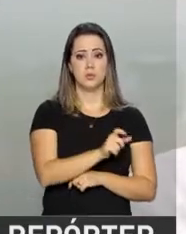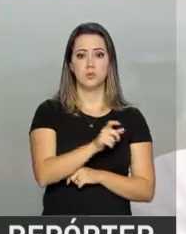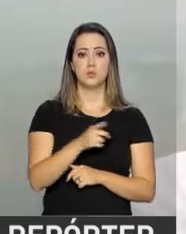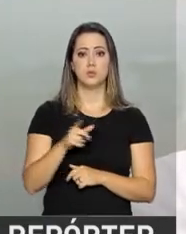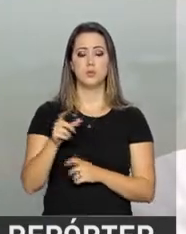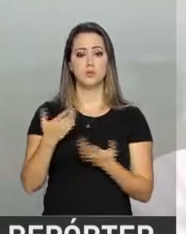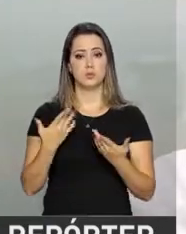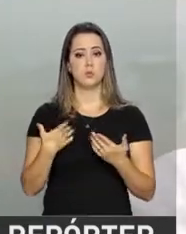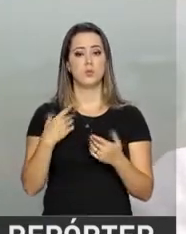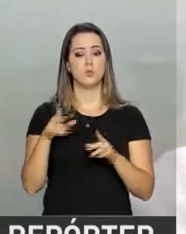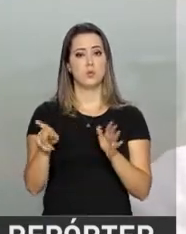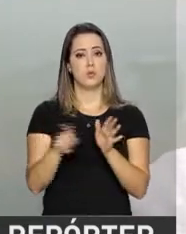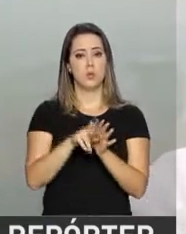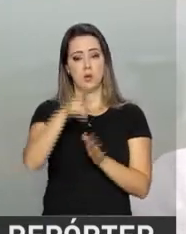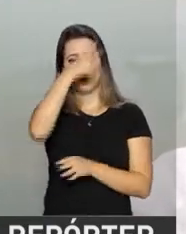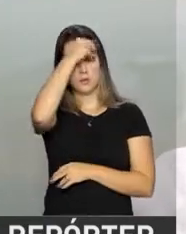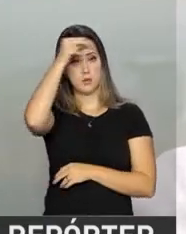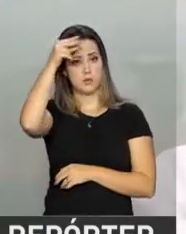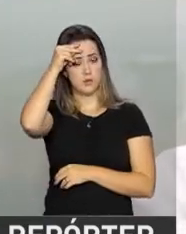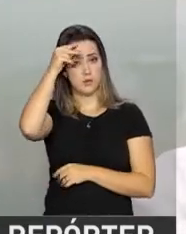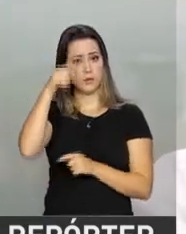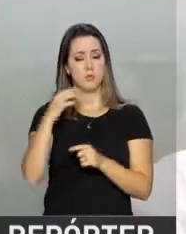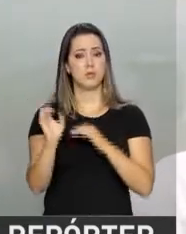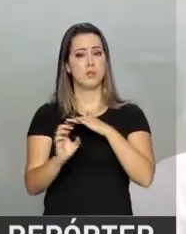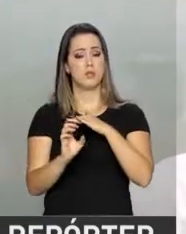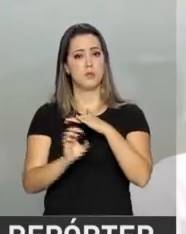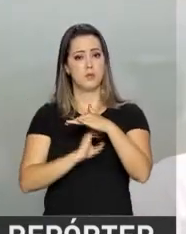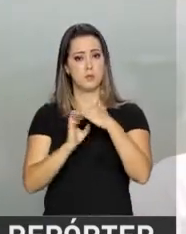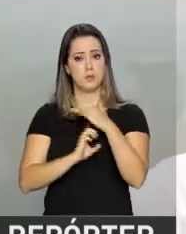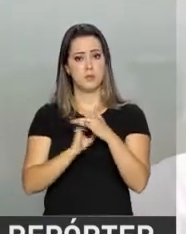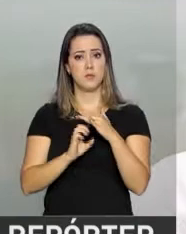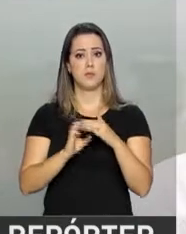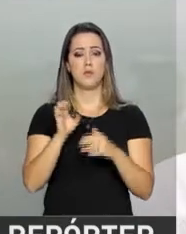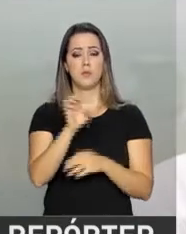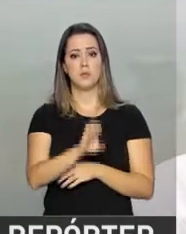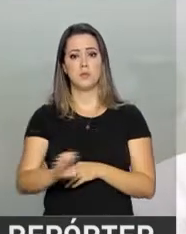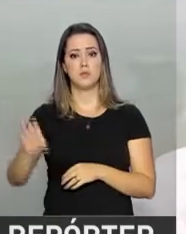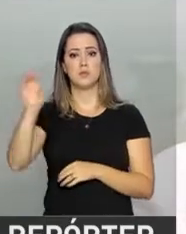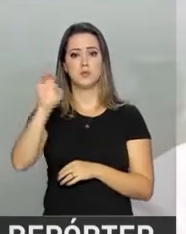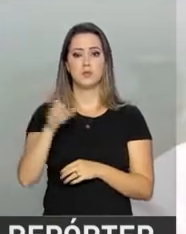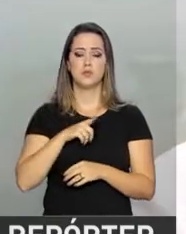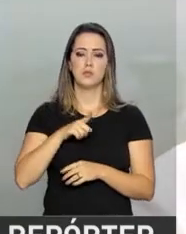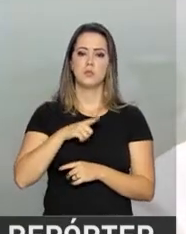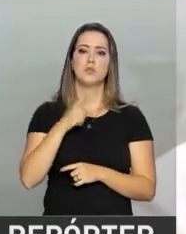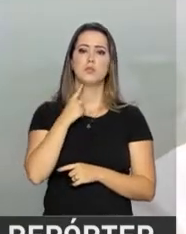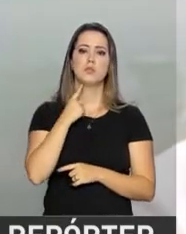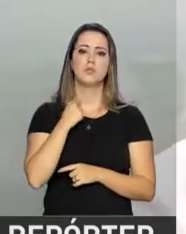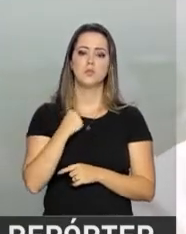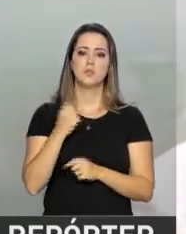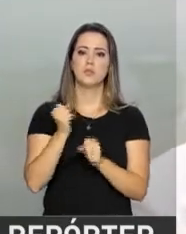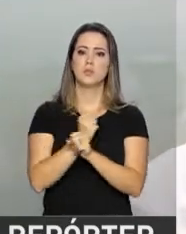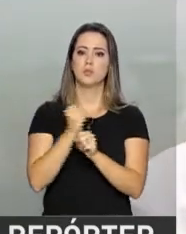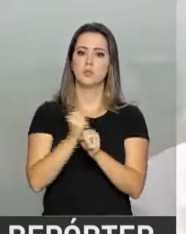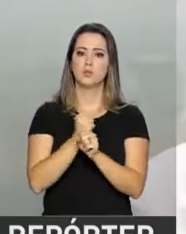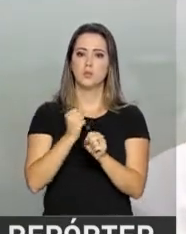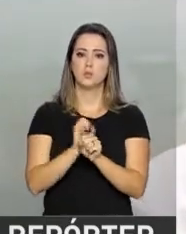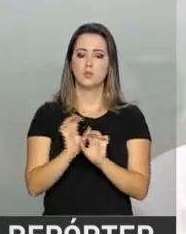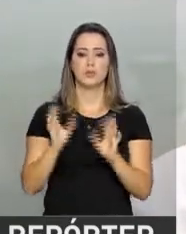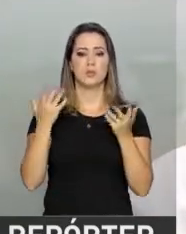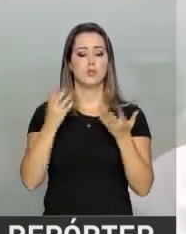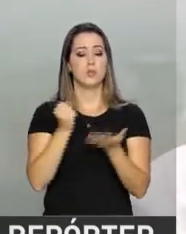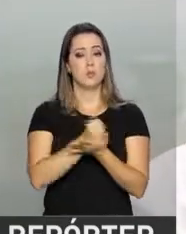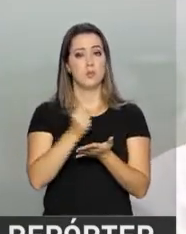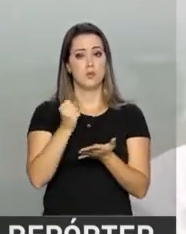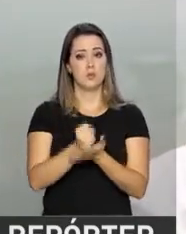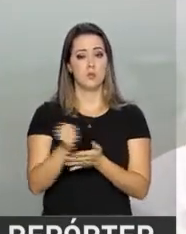as prefeituras, para que as empresas, para que os estados que tenham um interesse em construir, em celebrar contratações